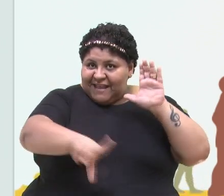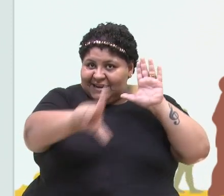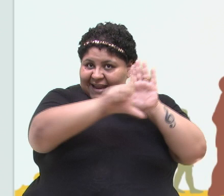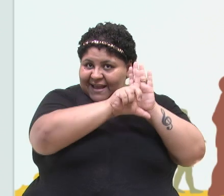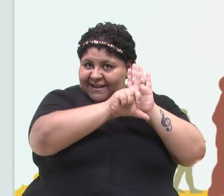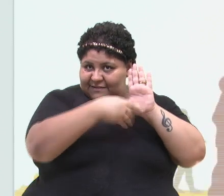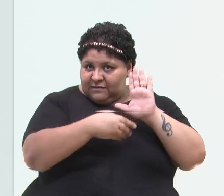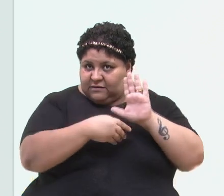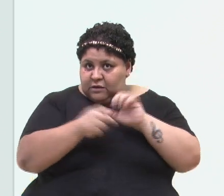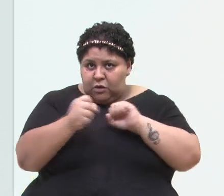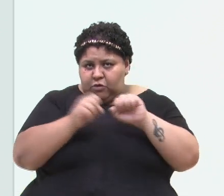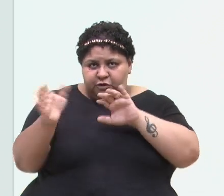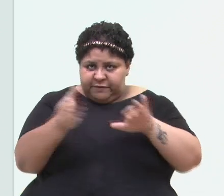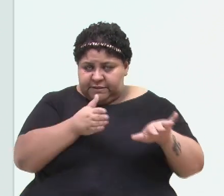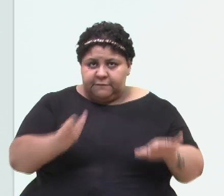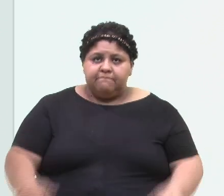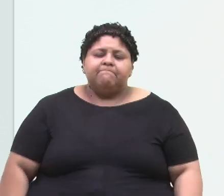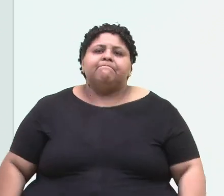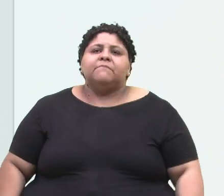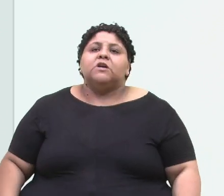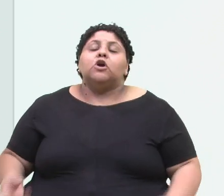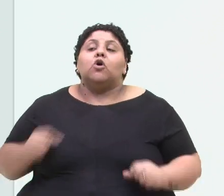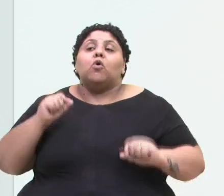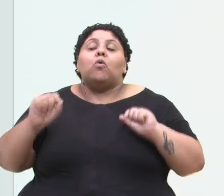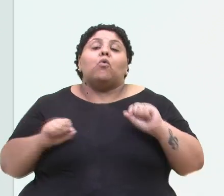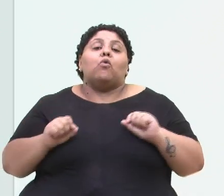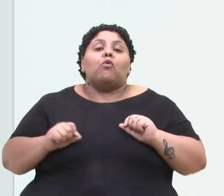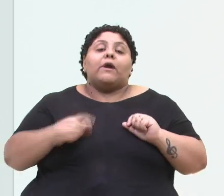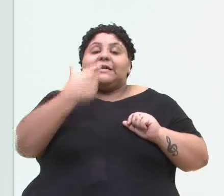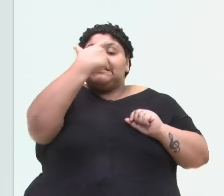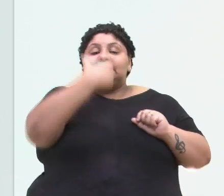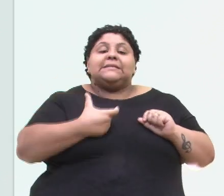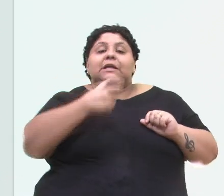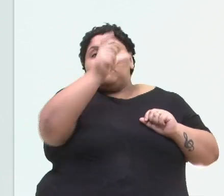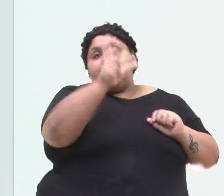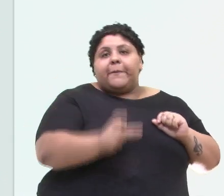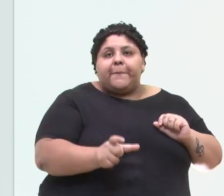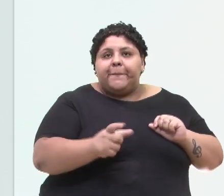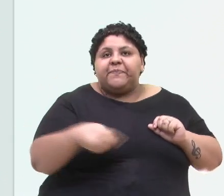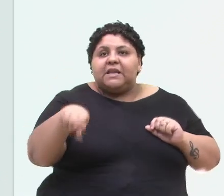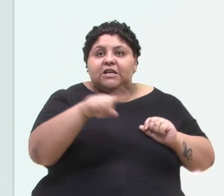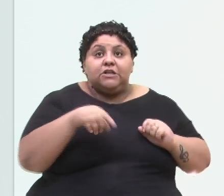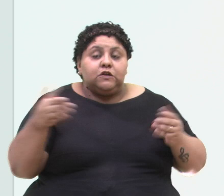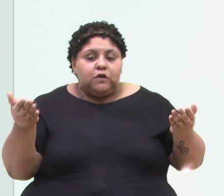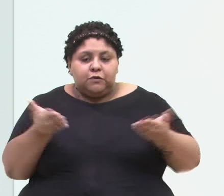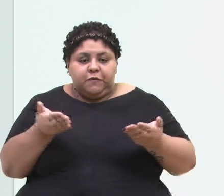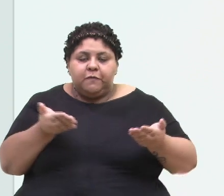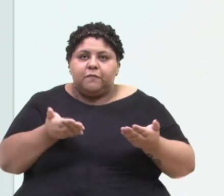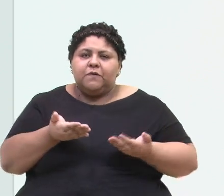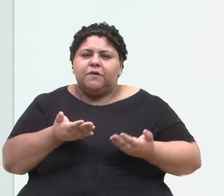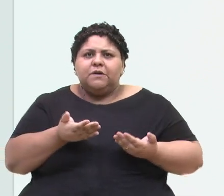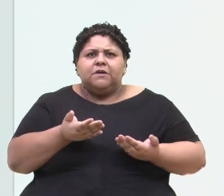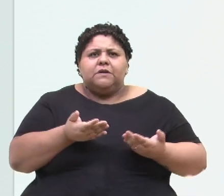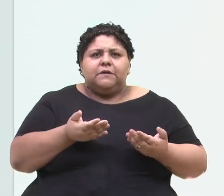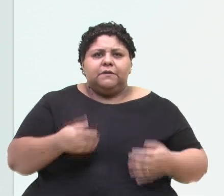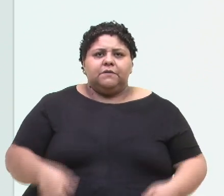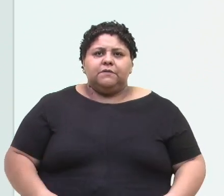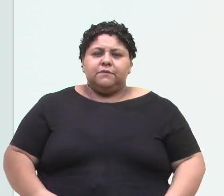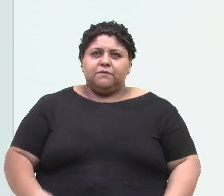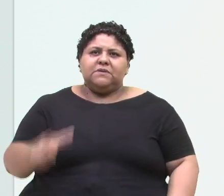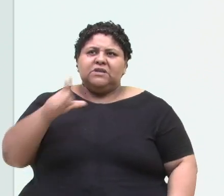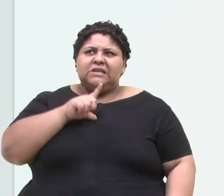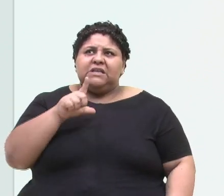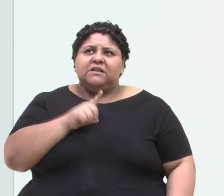Pode passar. Então, o que é ser alguém, né? A gente hoje tem